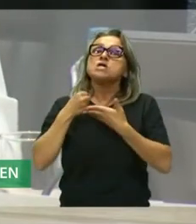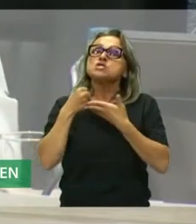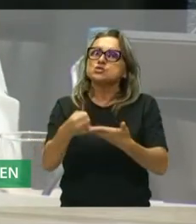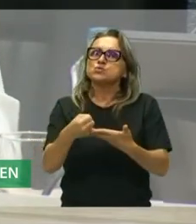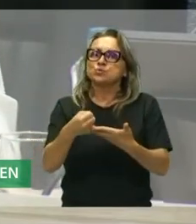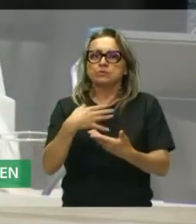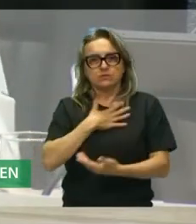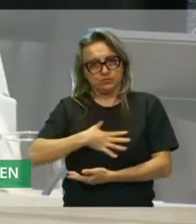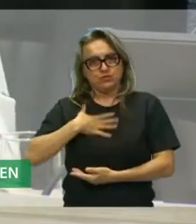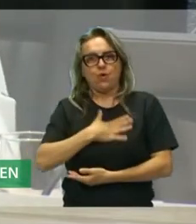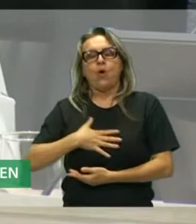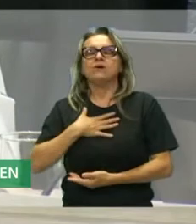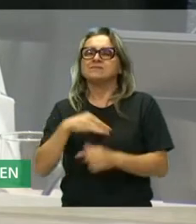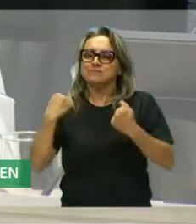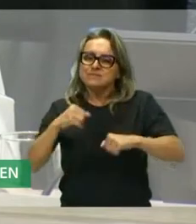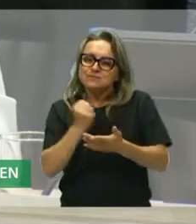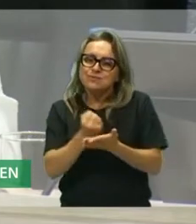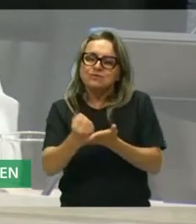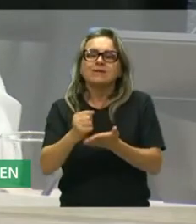preceptores estudam mais,